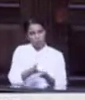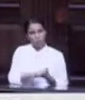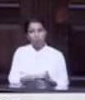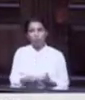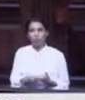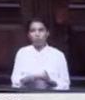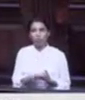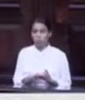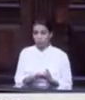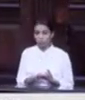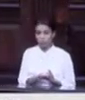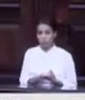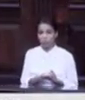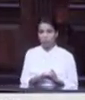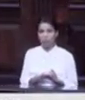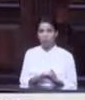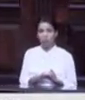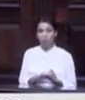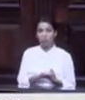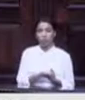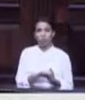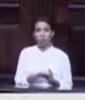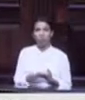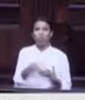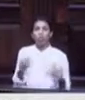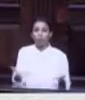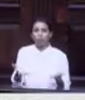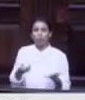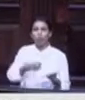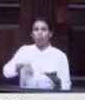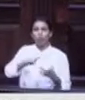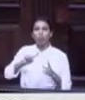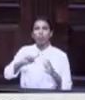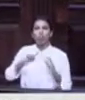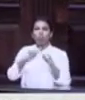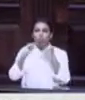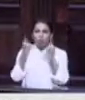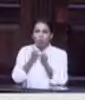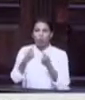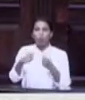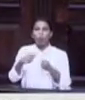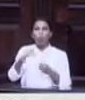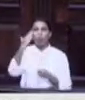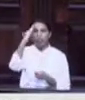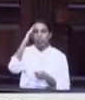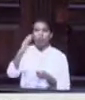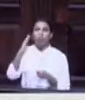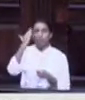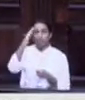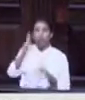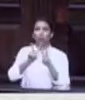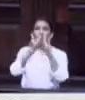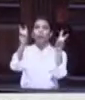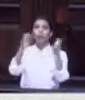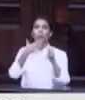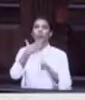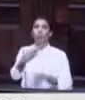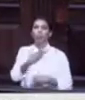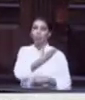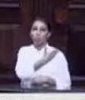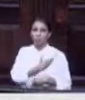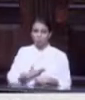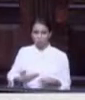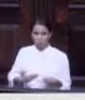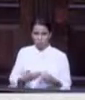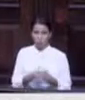que na reunião do Colégio de Líderes possamos chegar a um entendimento com relação a essa questão da Defensoria Pública. Mas eu quero voltar a um tema